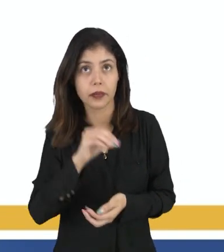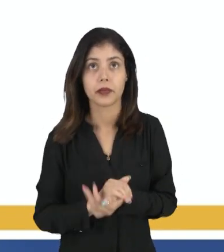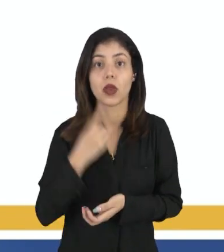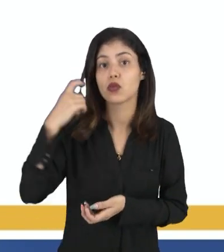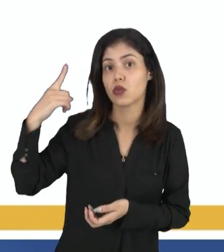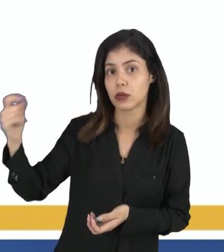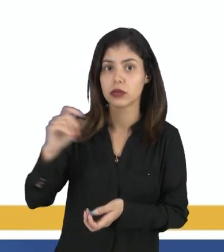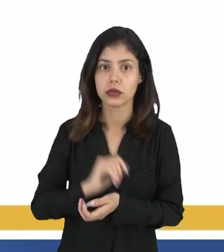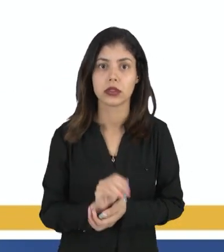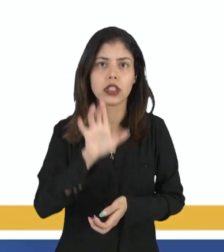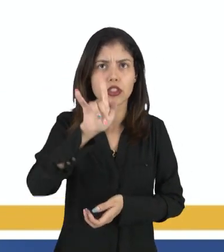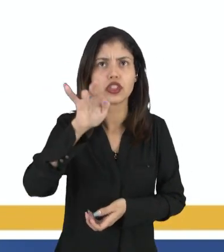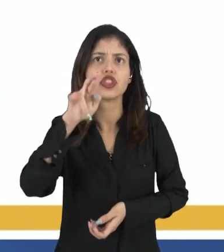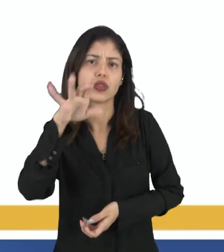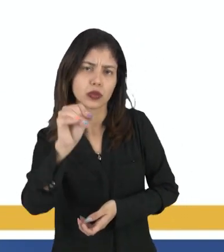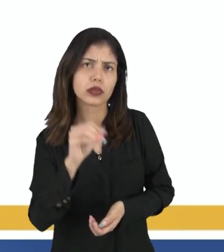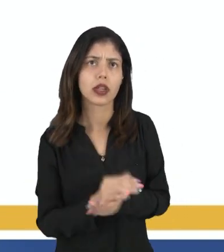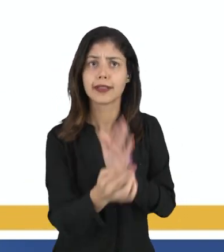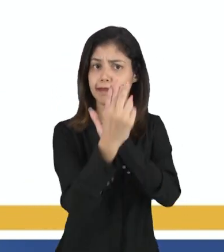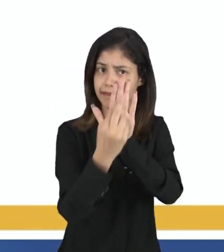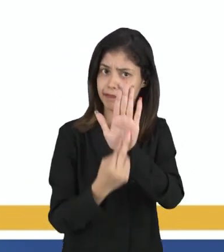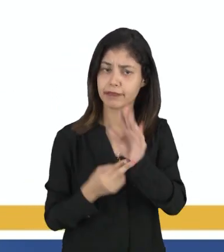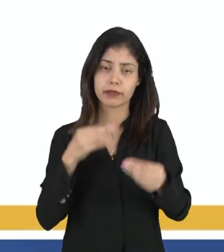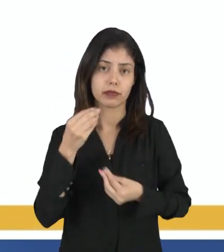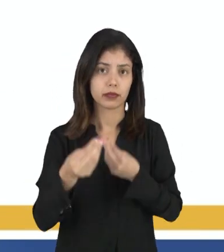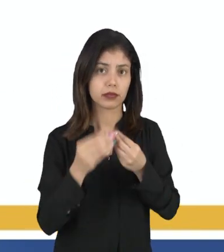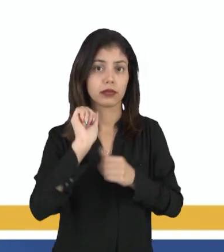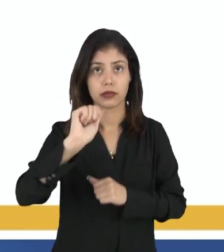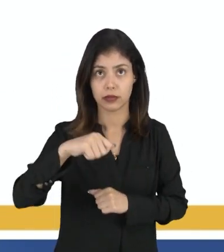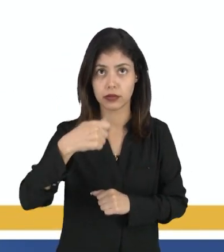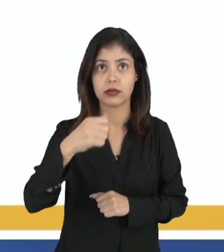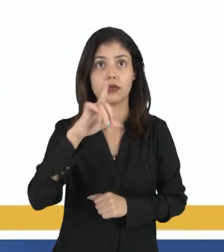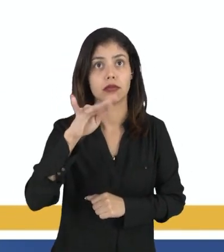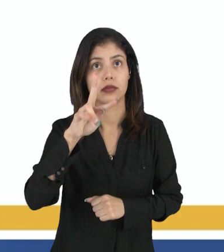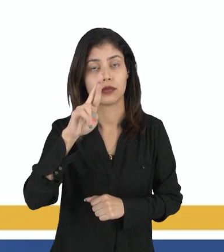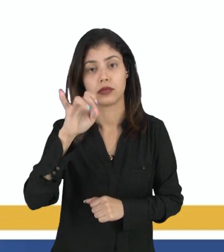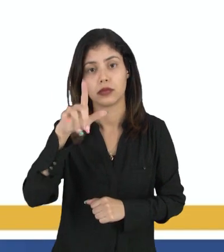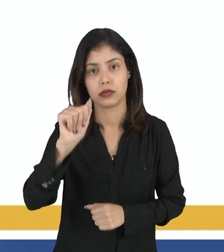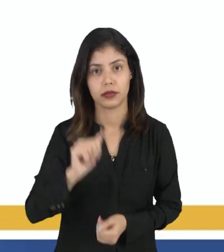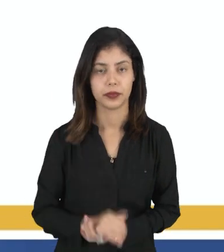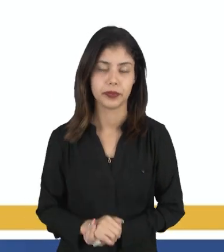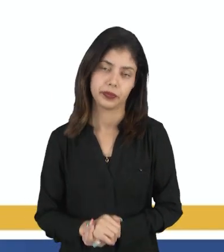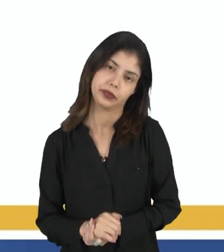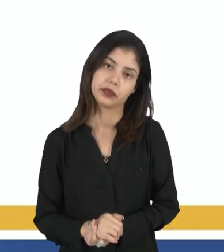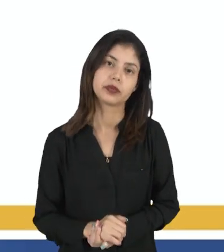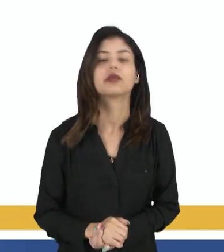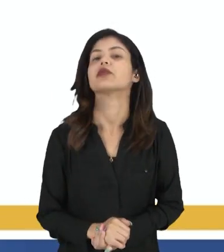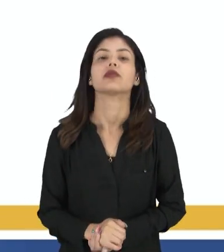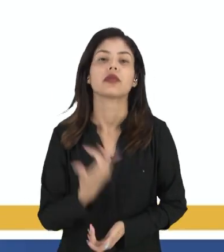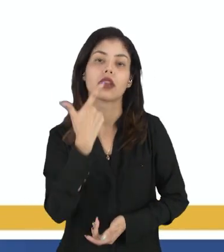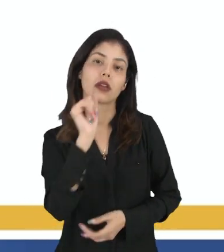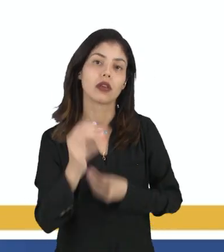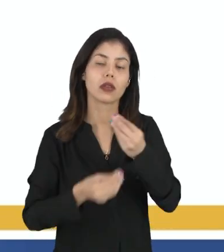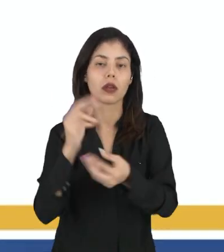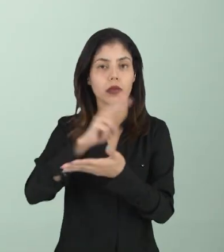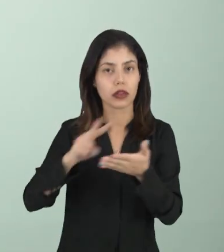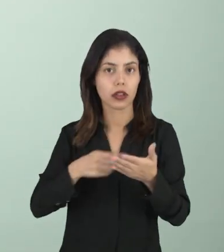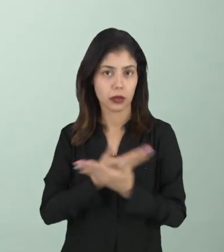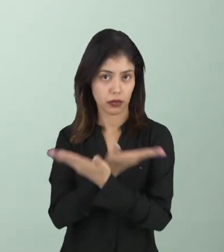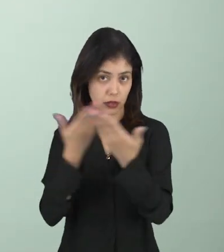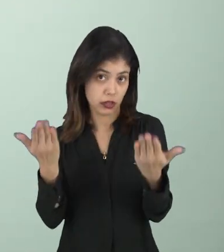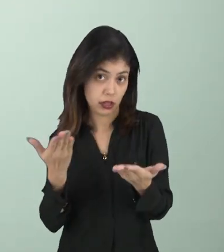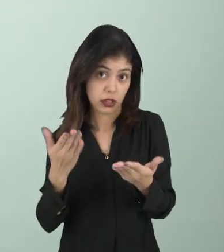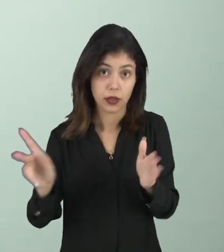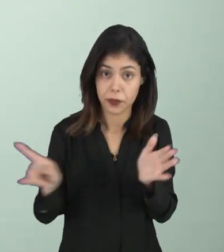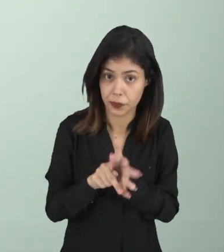símbolos, sons, gestos e regras com sinais convencionais. A linguagem, gente, como lido para